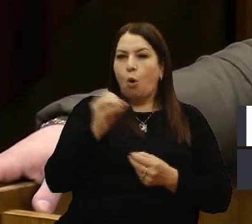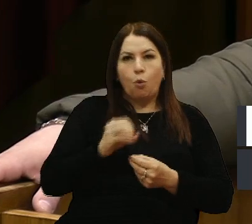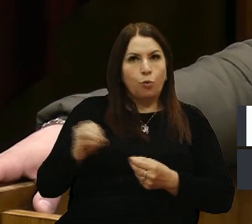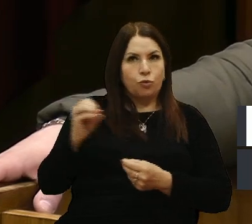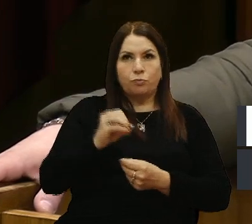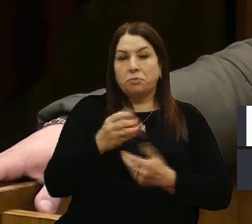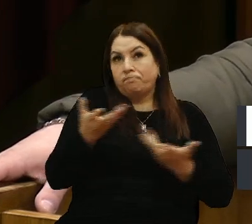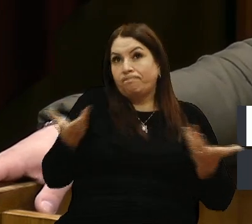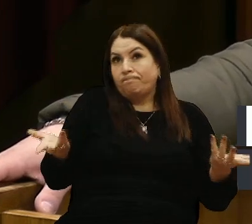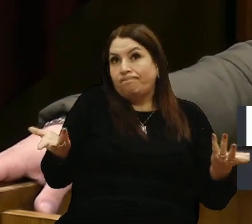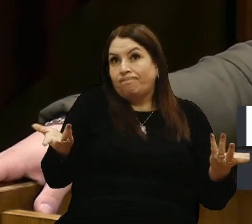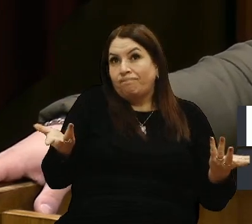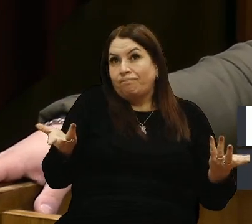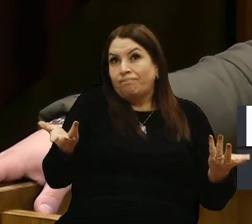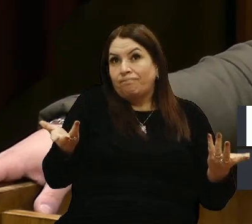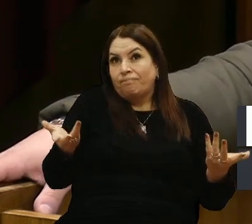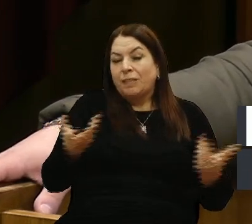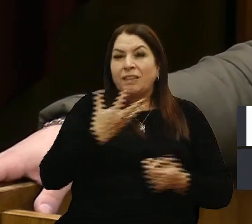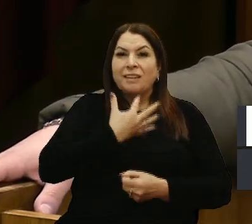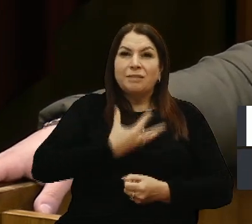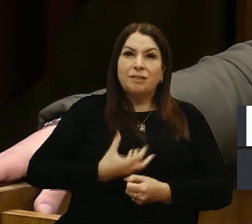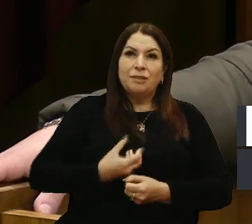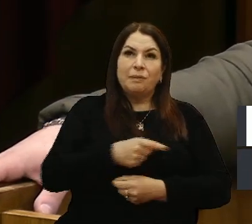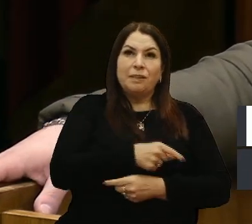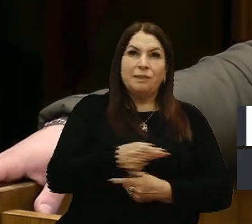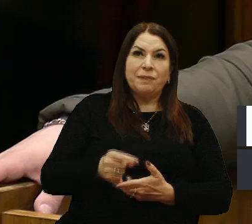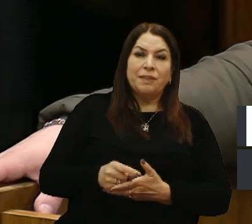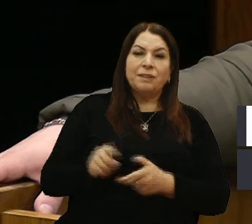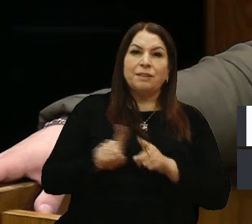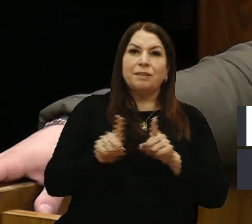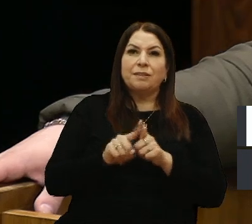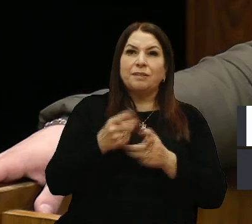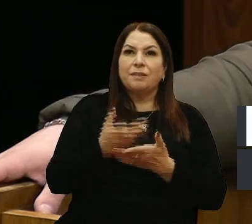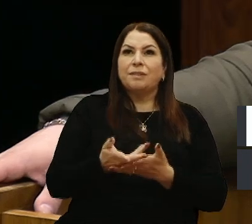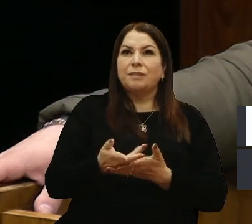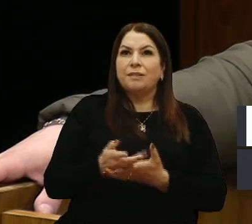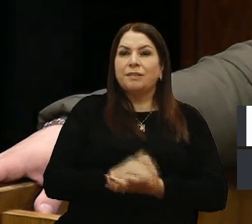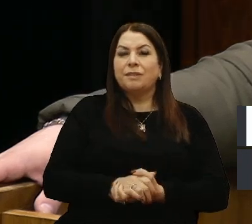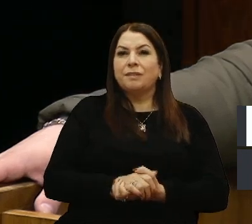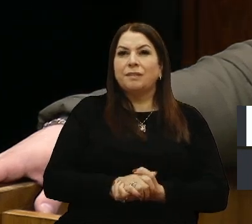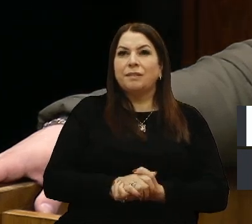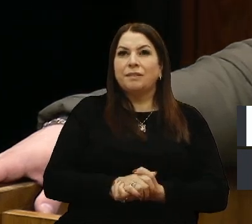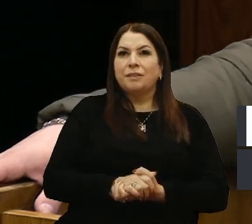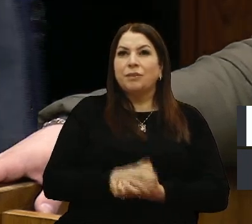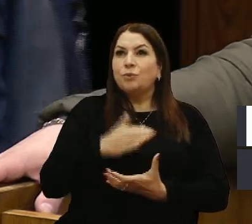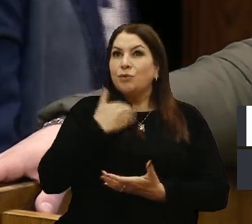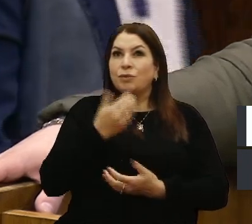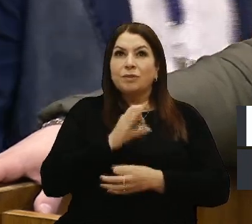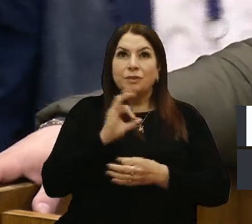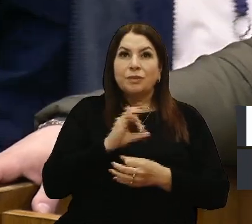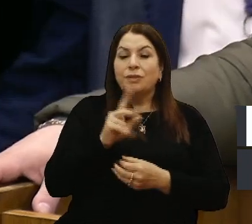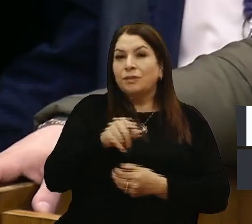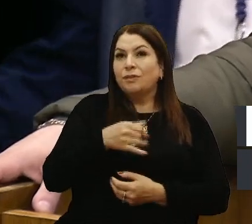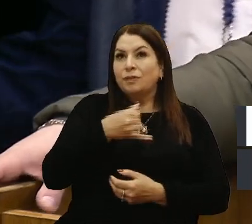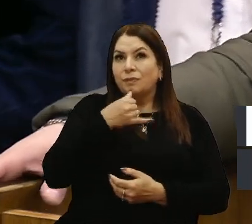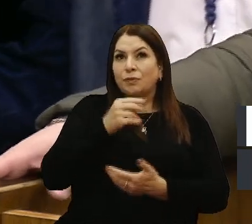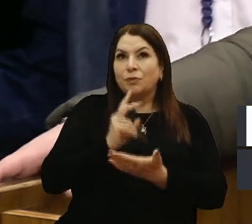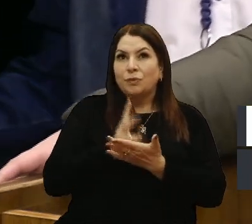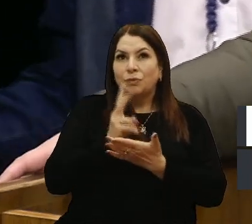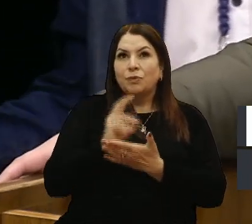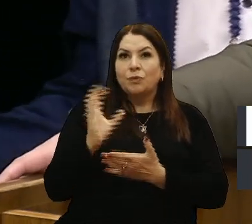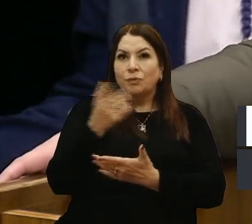infelizmente acaba sendo cansativo e de enxugar gelo. Isso, infelizmente, continua